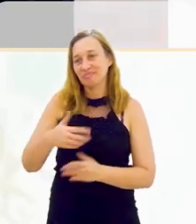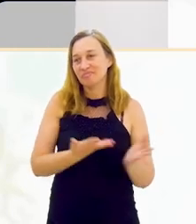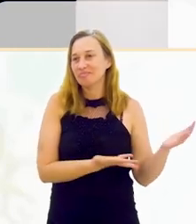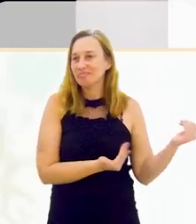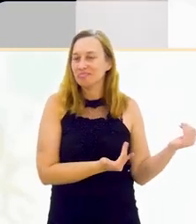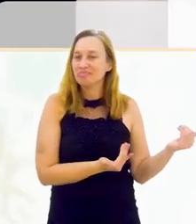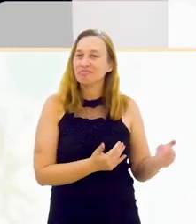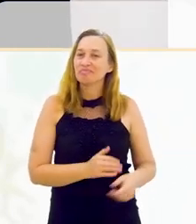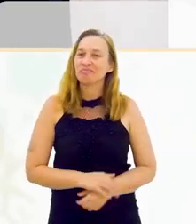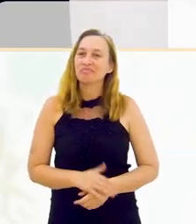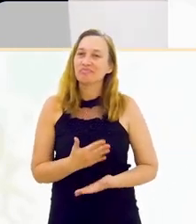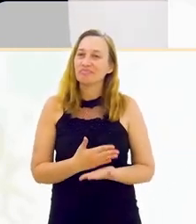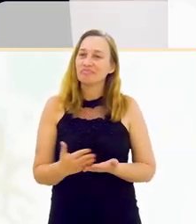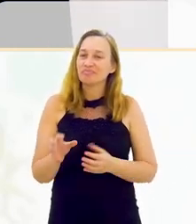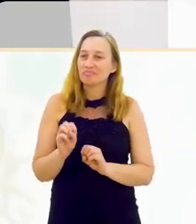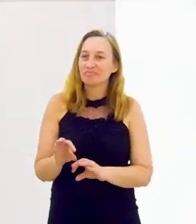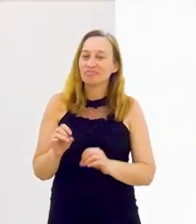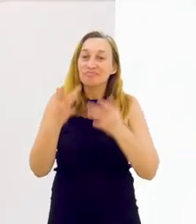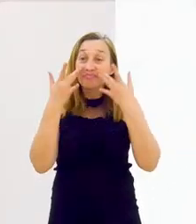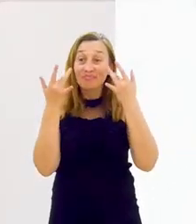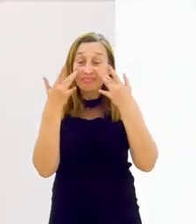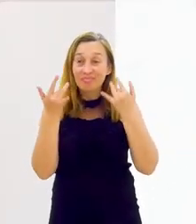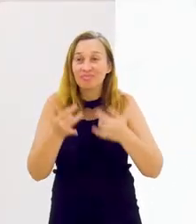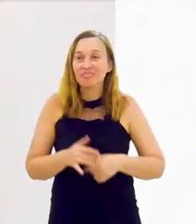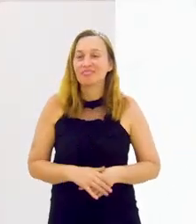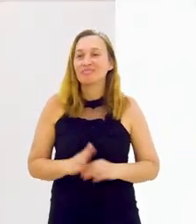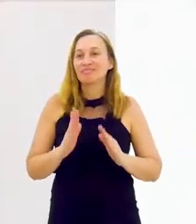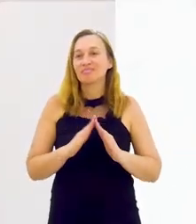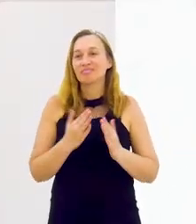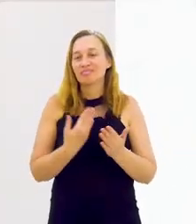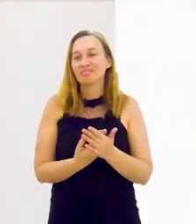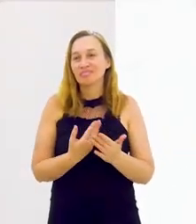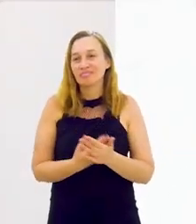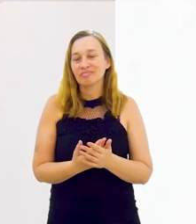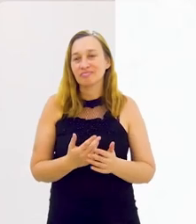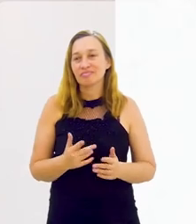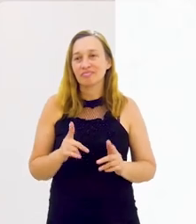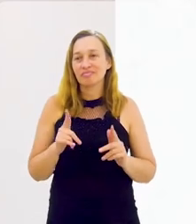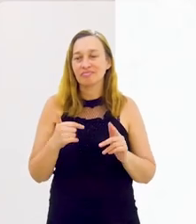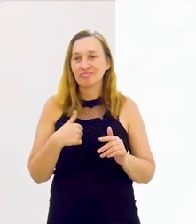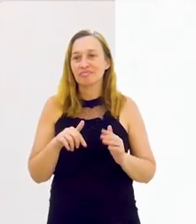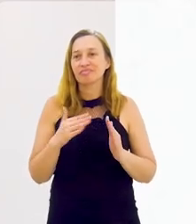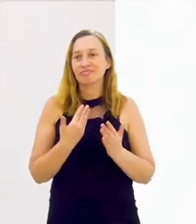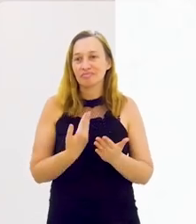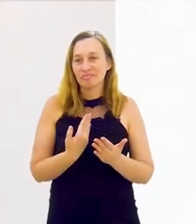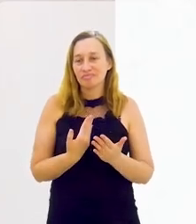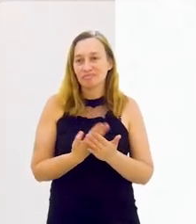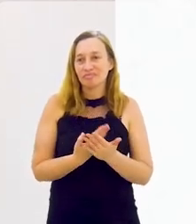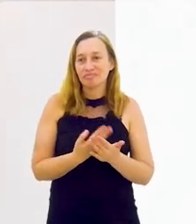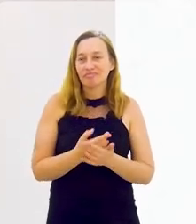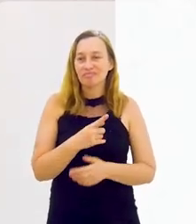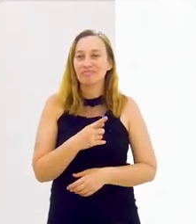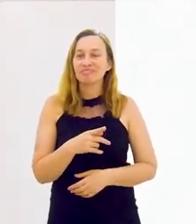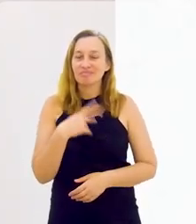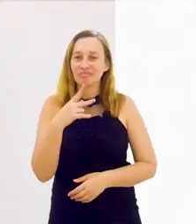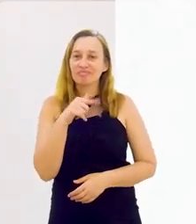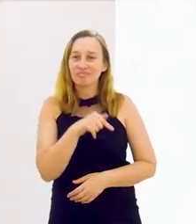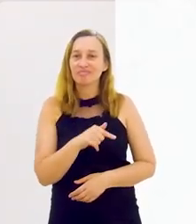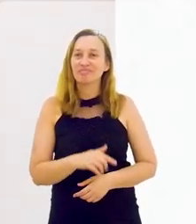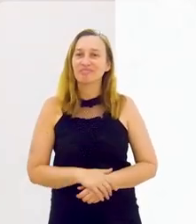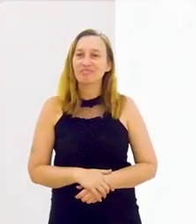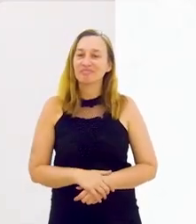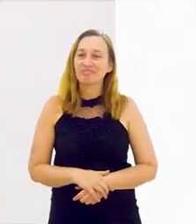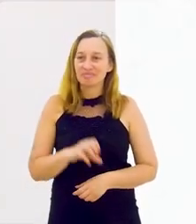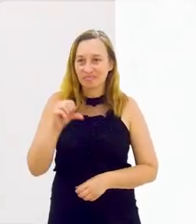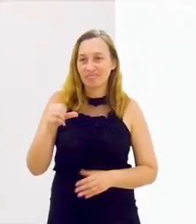lá atrás, assim, quando eu era bem mais jovem, eu comecei a dar aula de teatro, né? Na mesma escola que eu estudei, né? Aquela